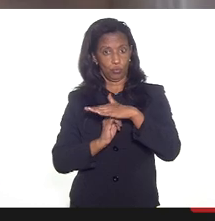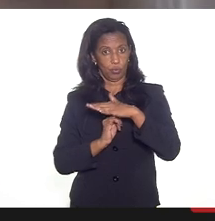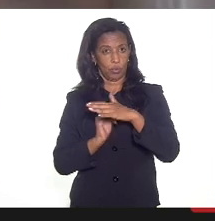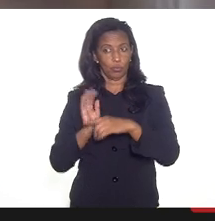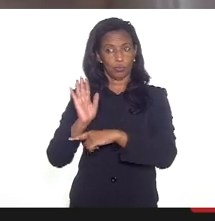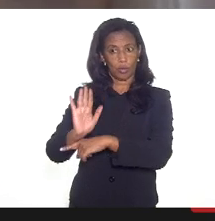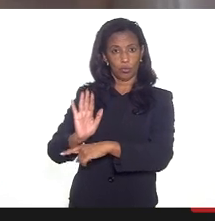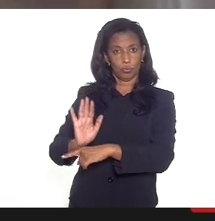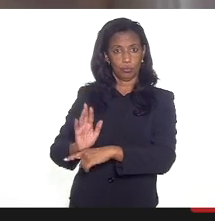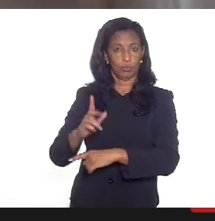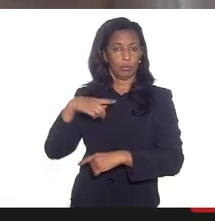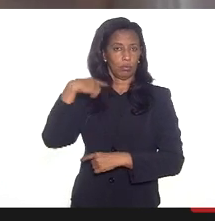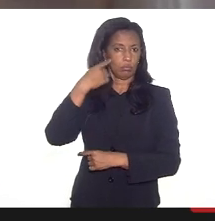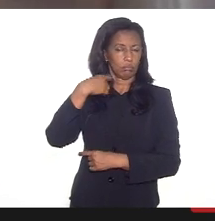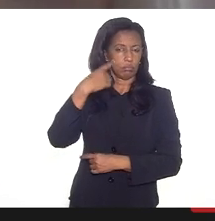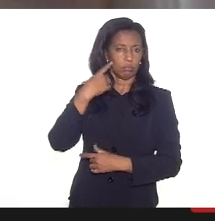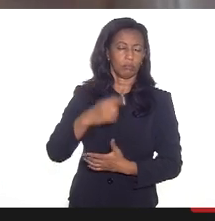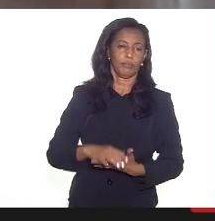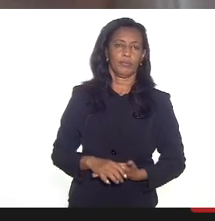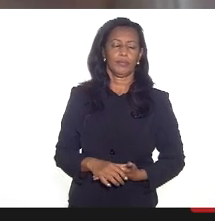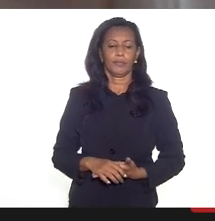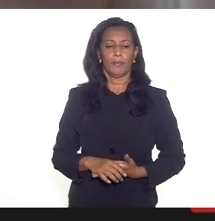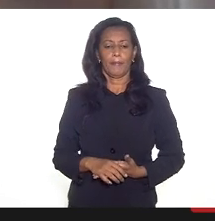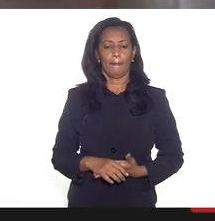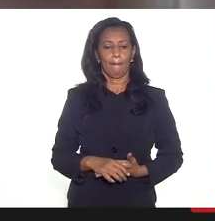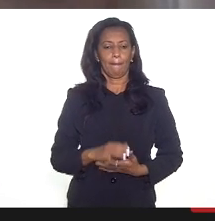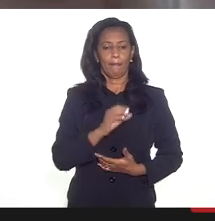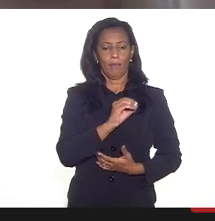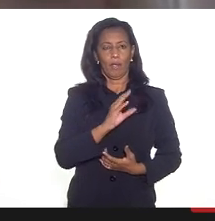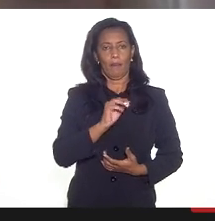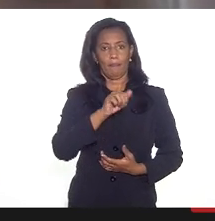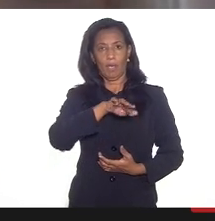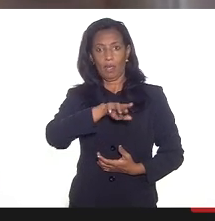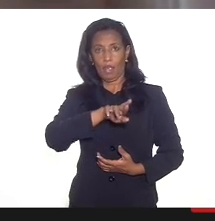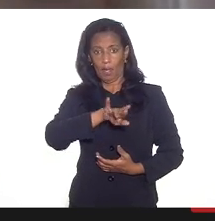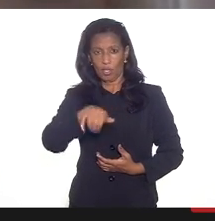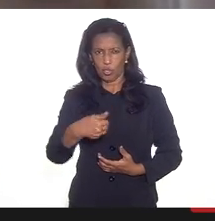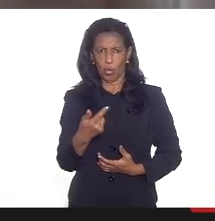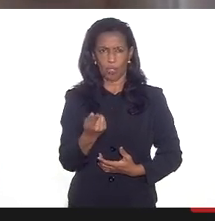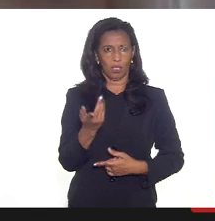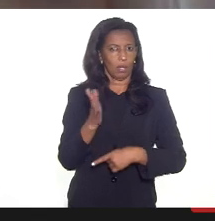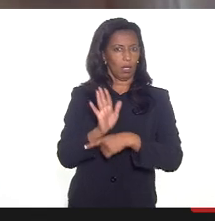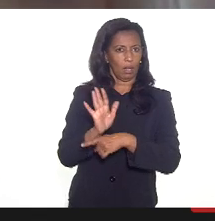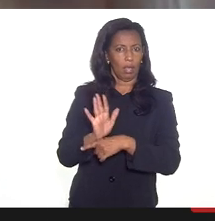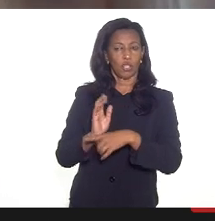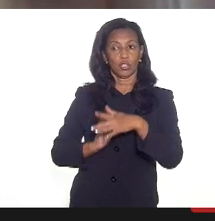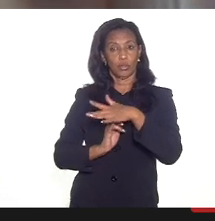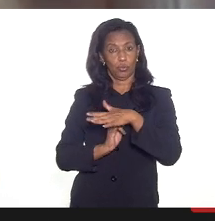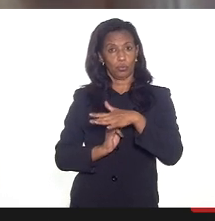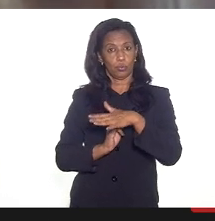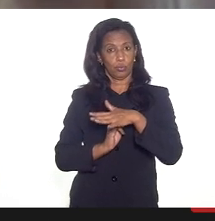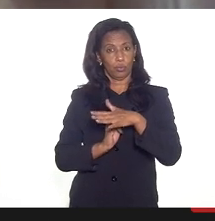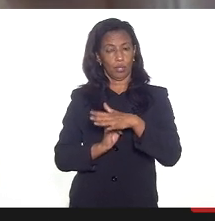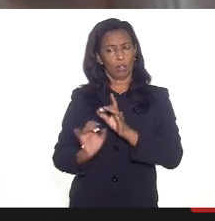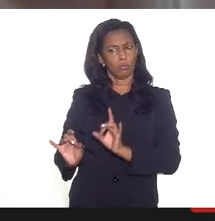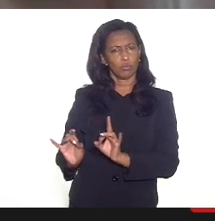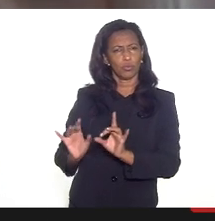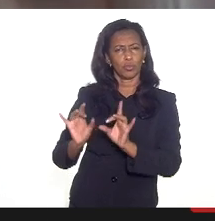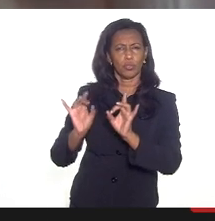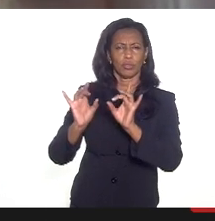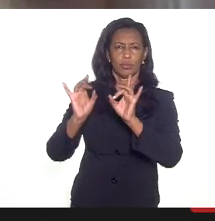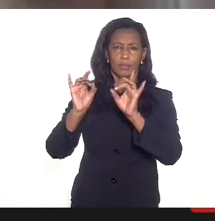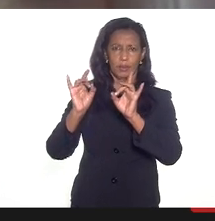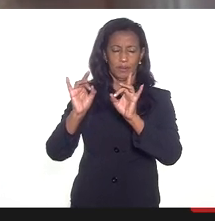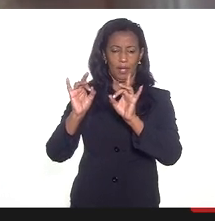aos advogados. A OABRJ ela faz um atendimento institucional, né, em especial